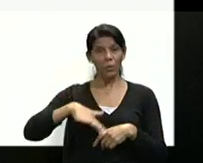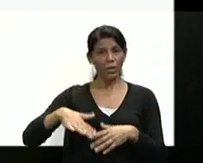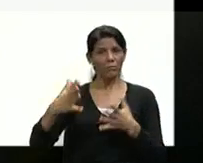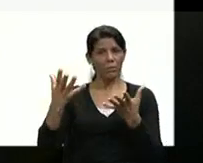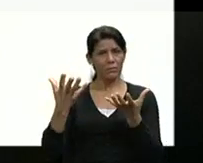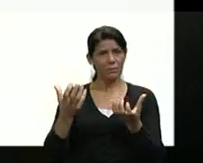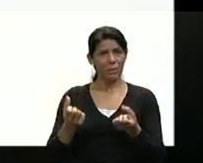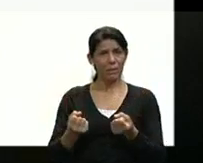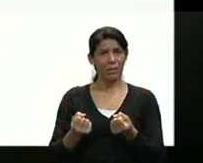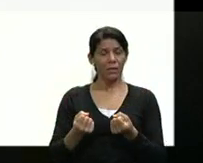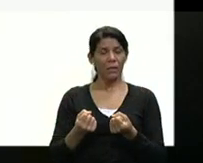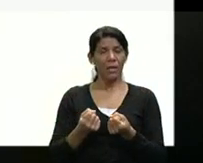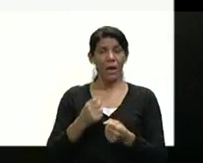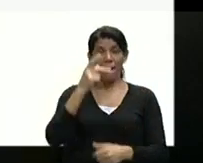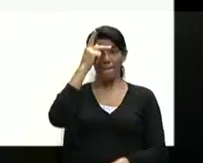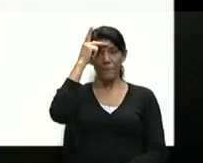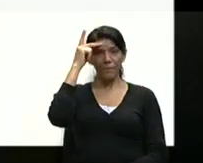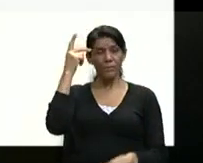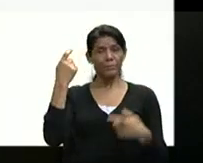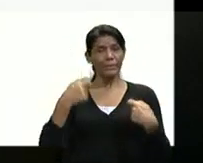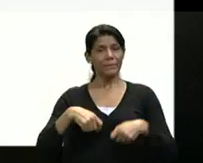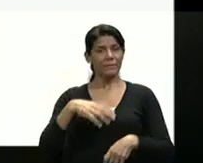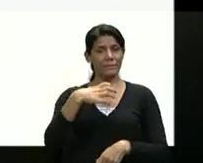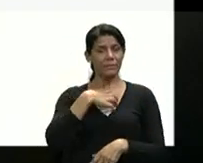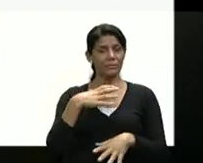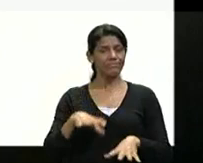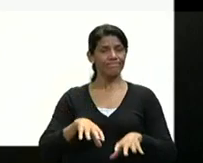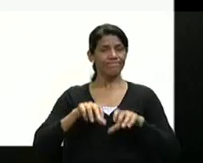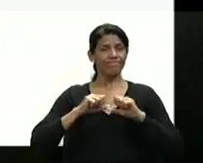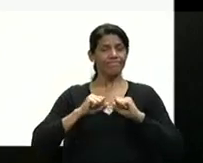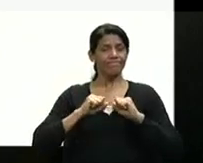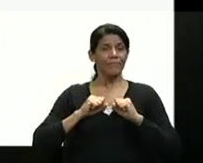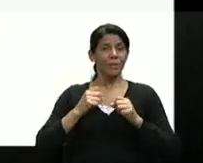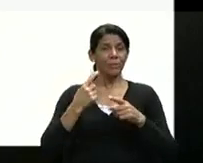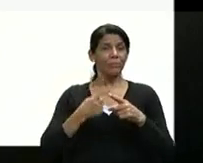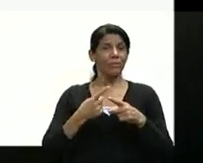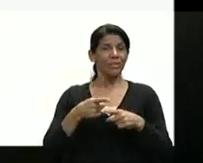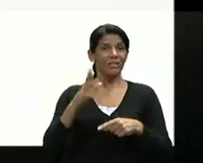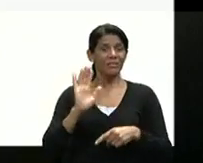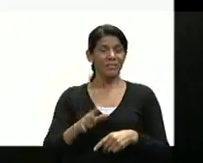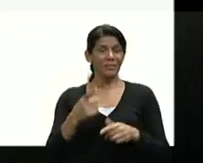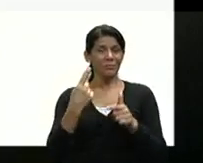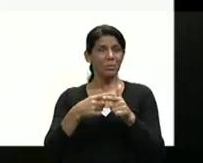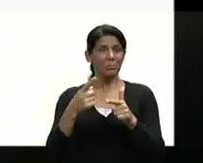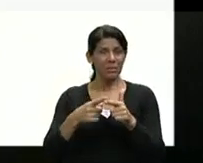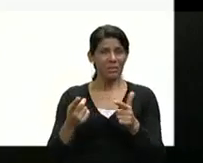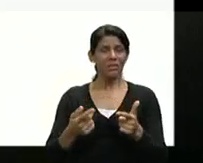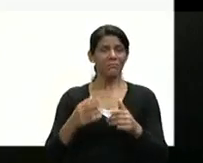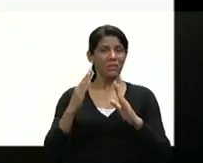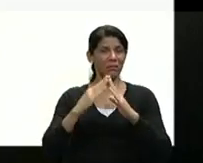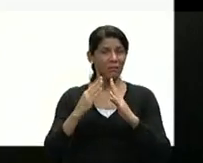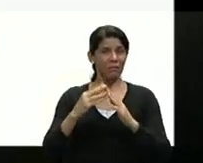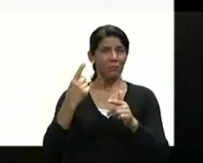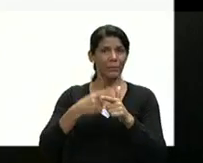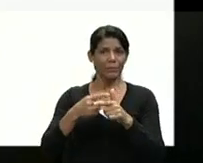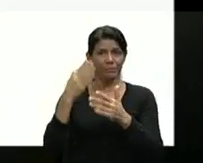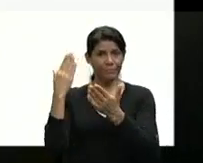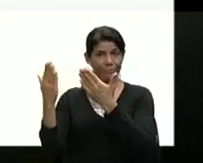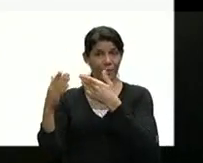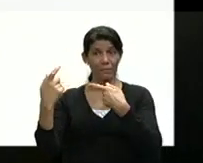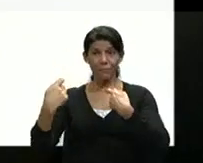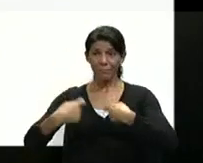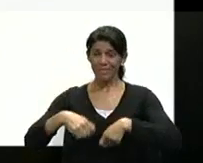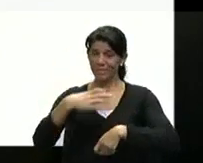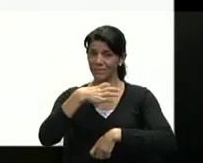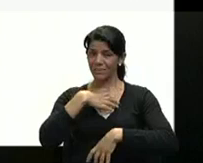A pessoa ela tem que se sentir acolhida, porque ela vem de um abalo físico e psicológico. Ela precisa